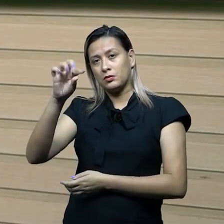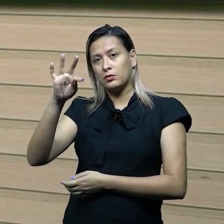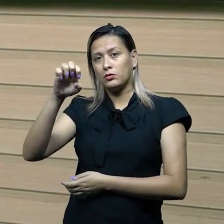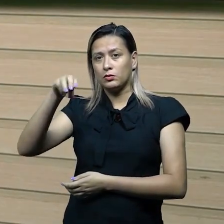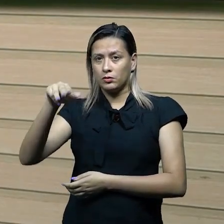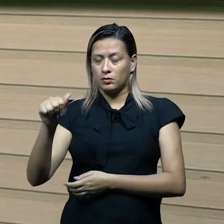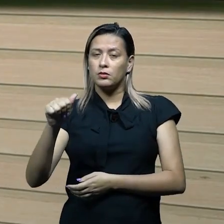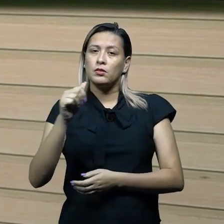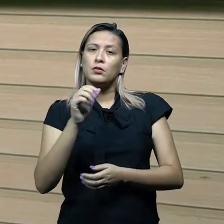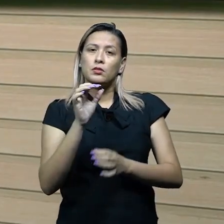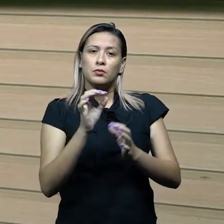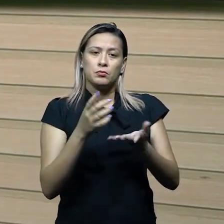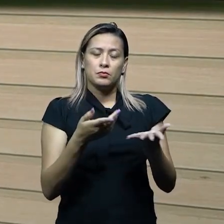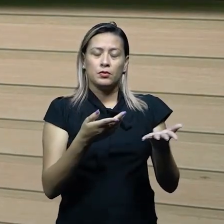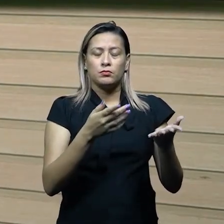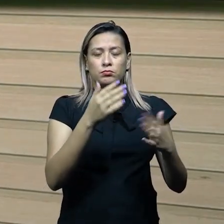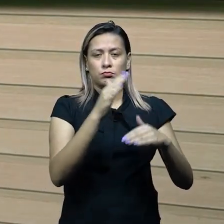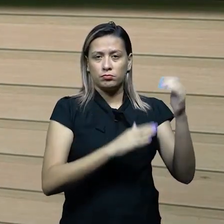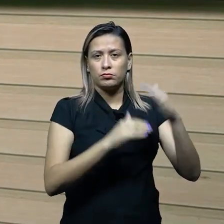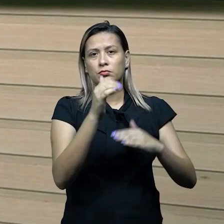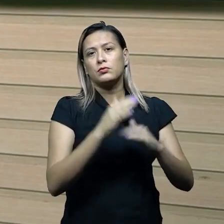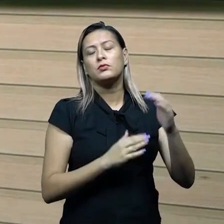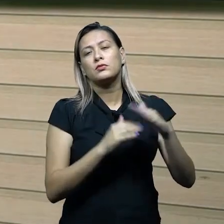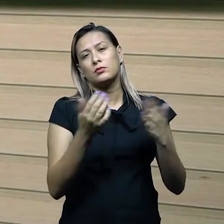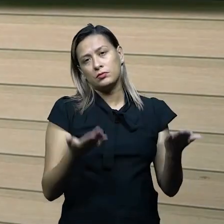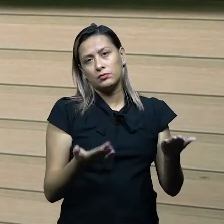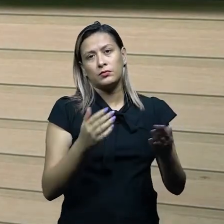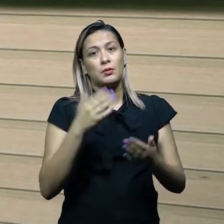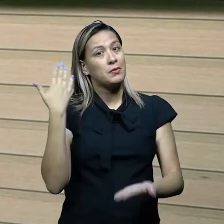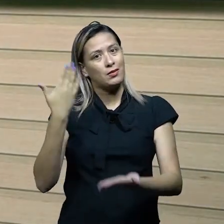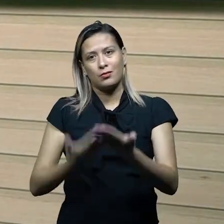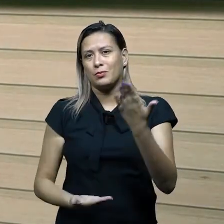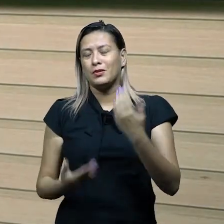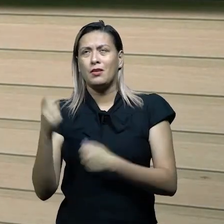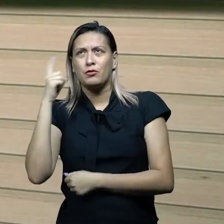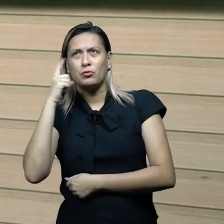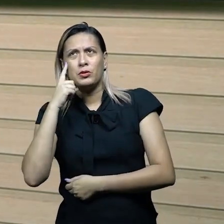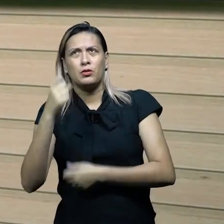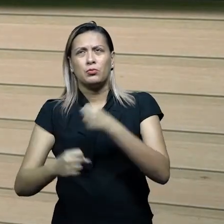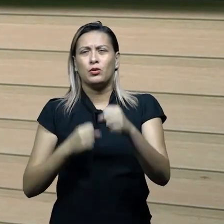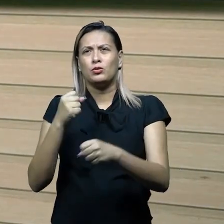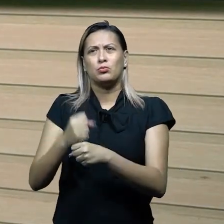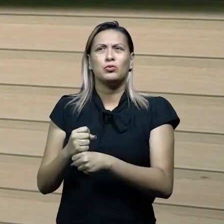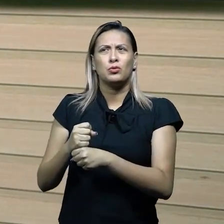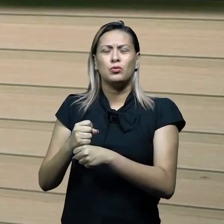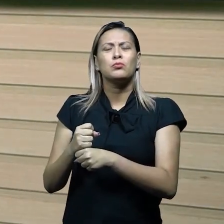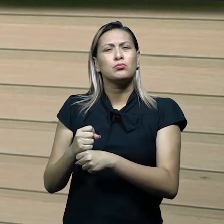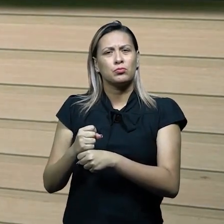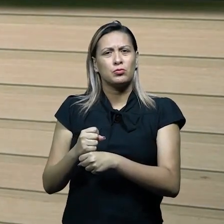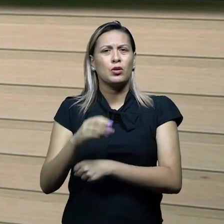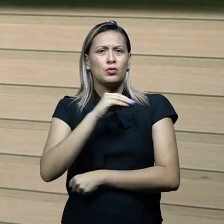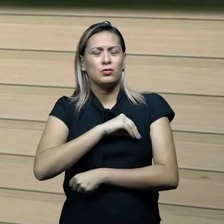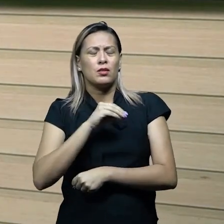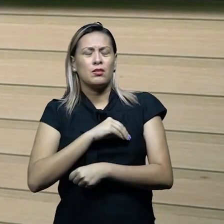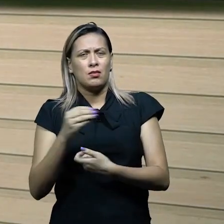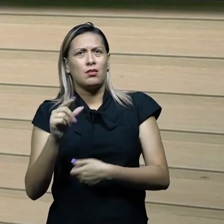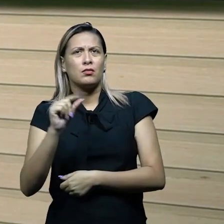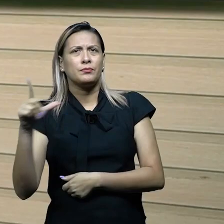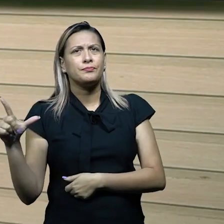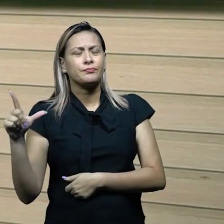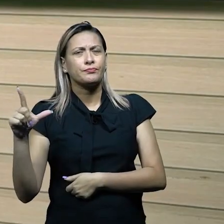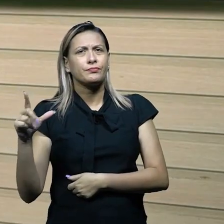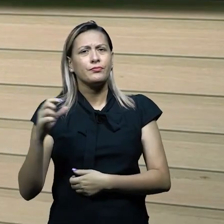manutenção desses talentos, que é para você não perder. Porque eu fico imaginando assim, ano que vem meu salário aumenta. Se eu fizer não sei quantas horas de